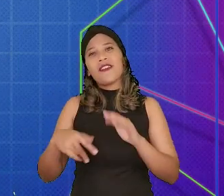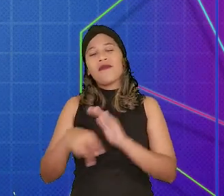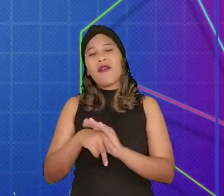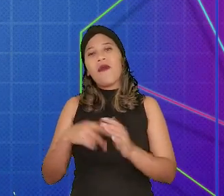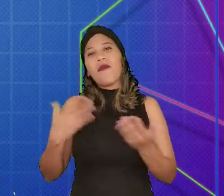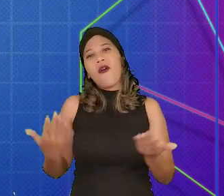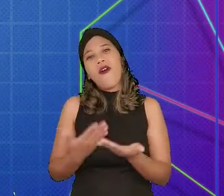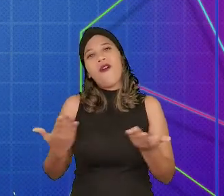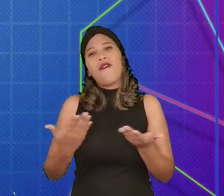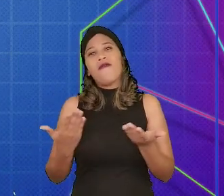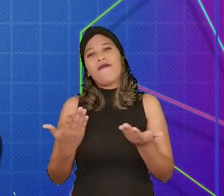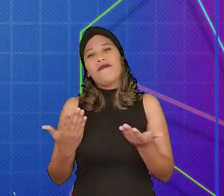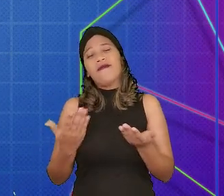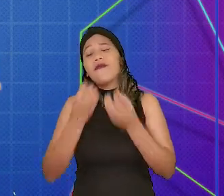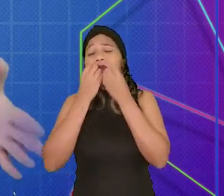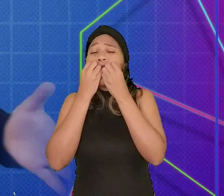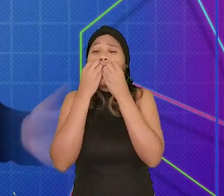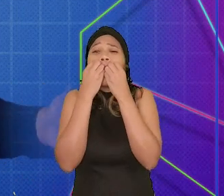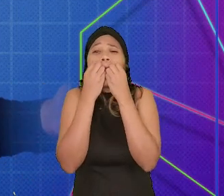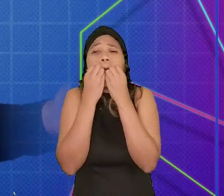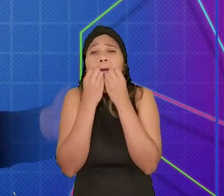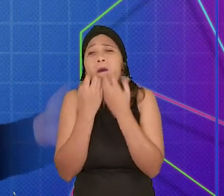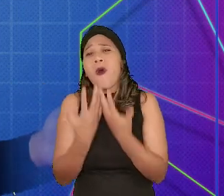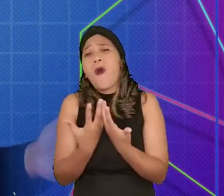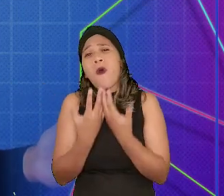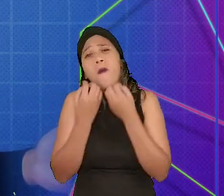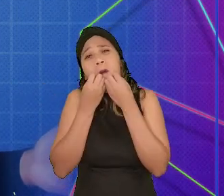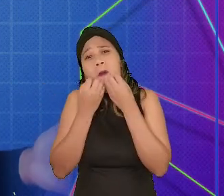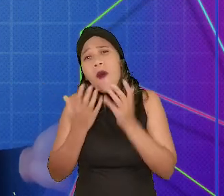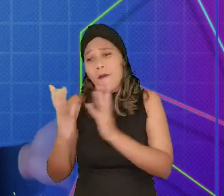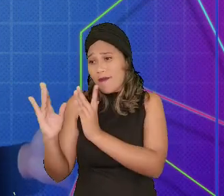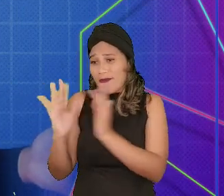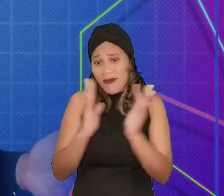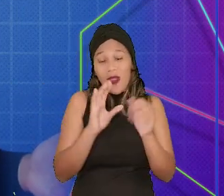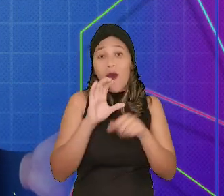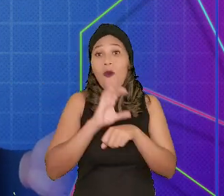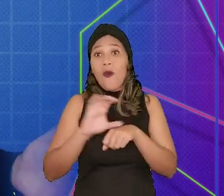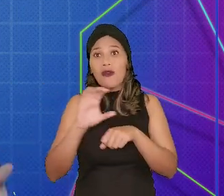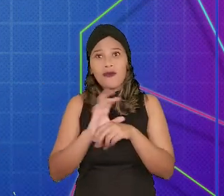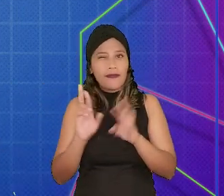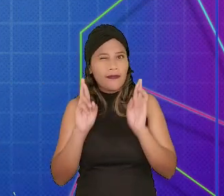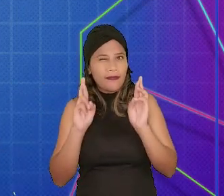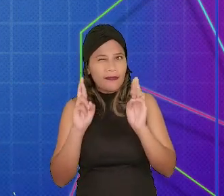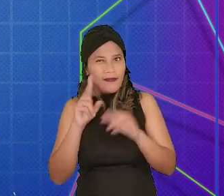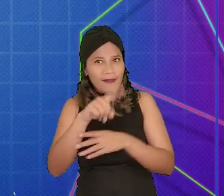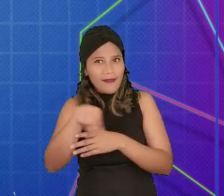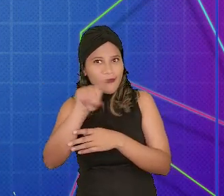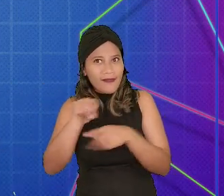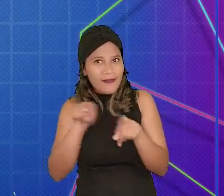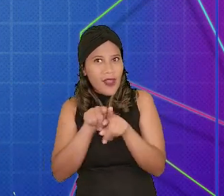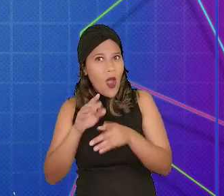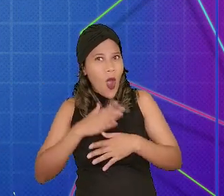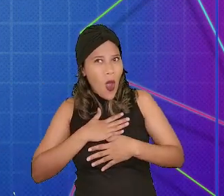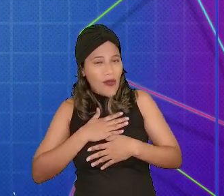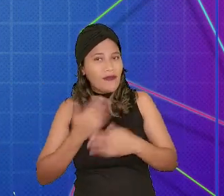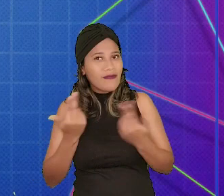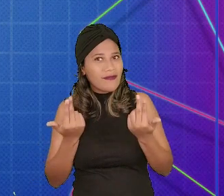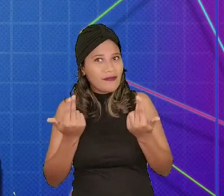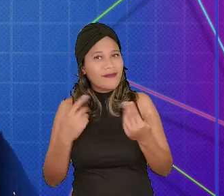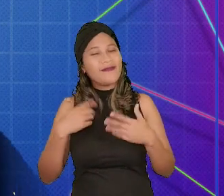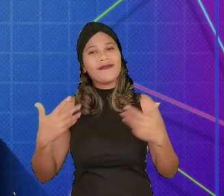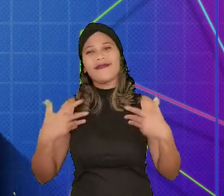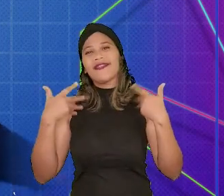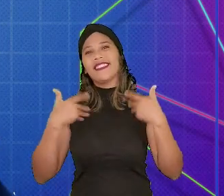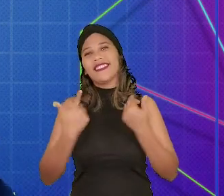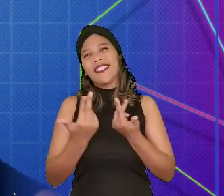ao final do nosso game. Foi muito bom estar com vocês durante o nosso curso. Espero que vocês também tenham gostado e